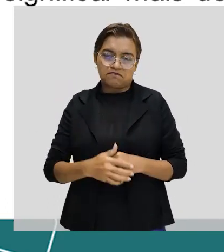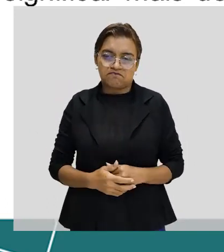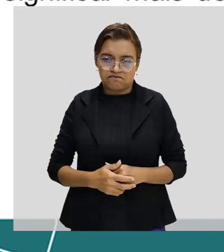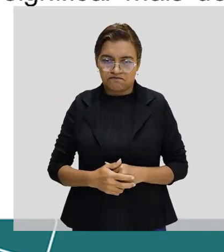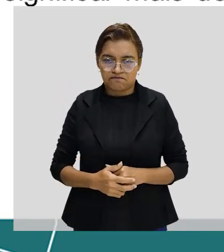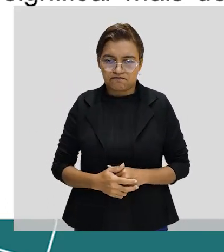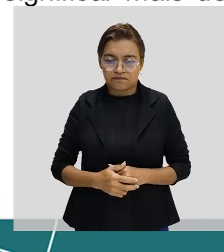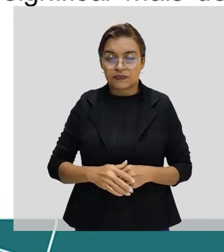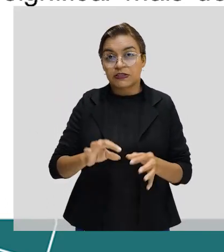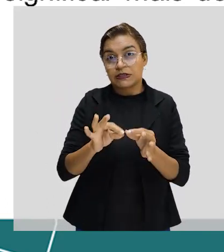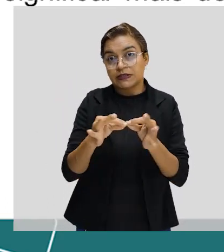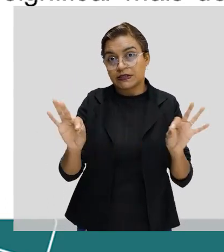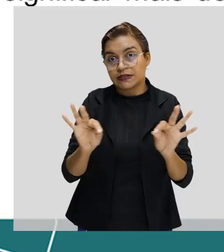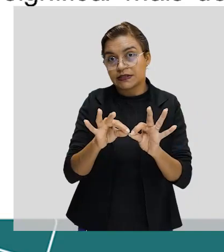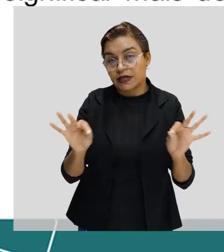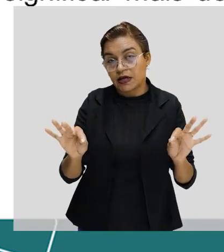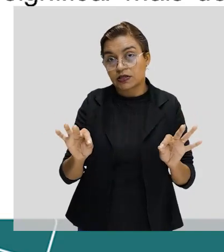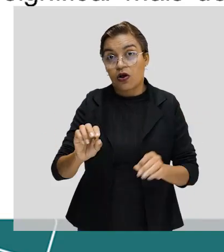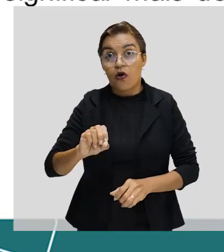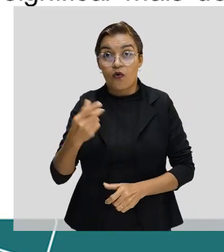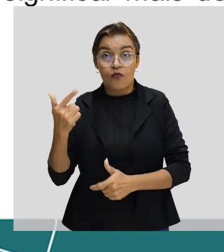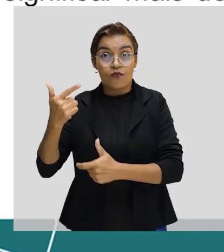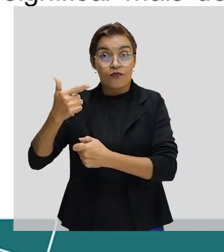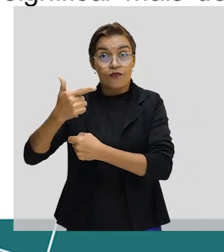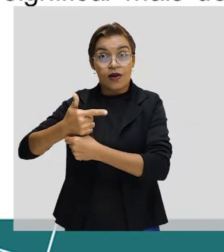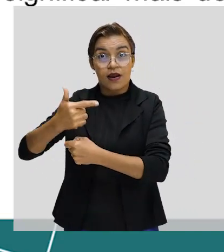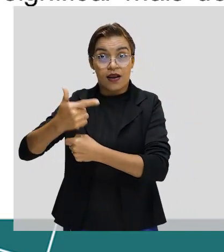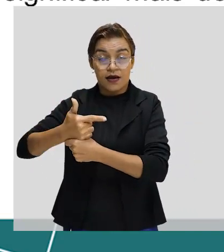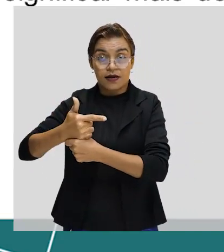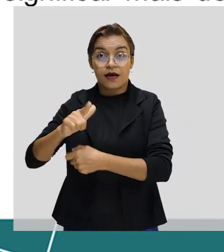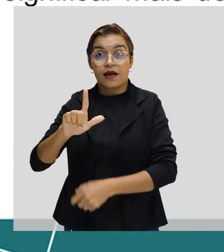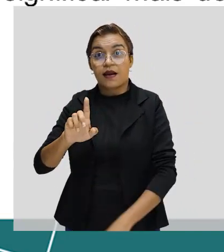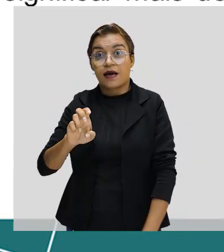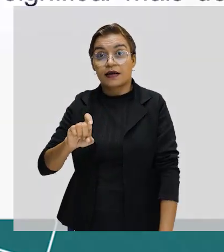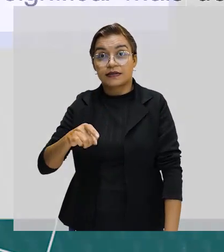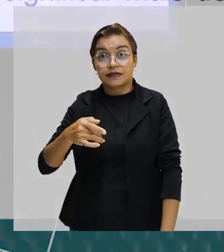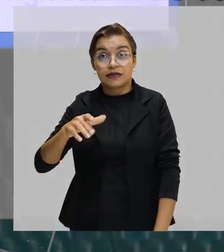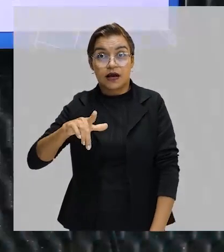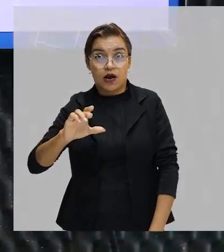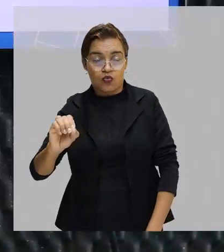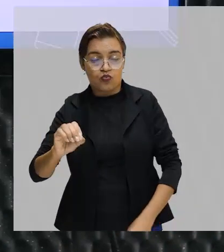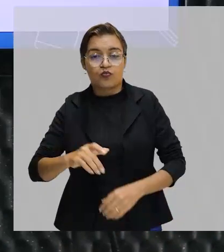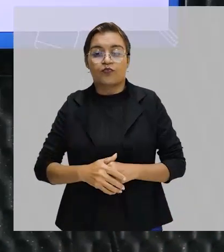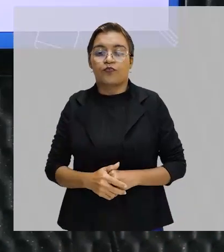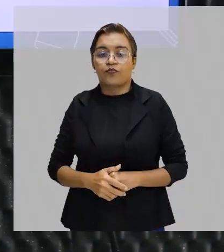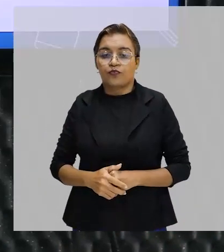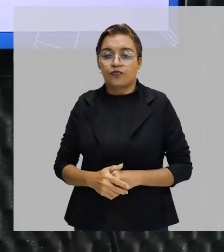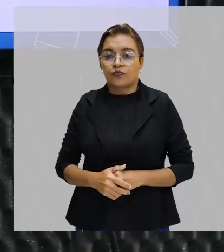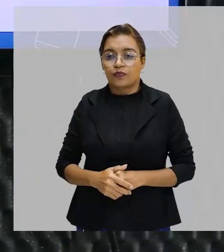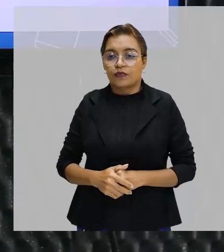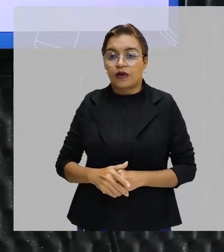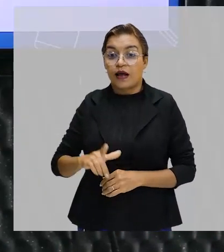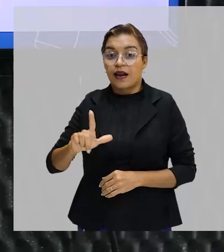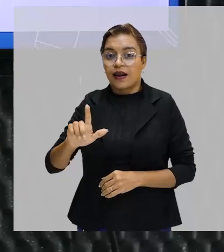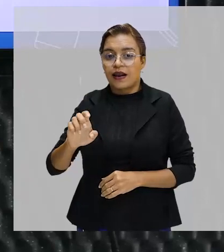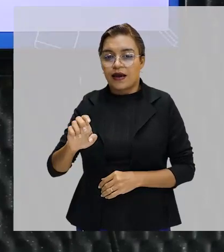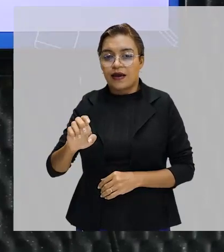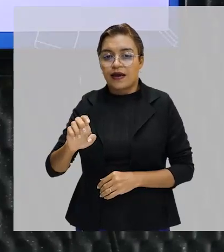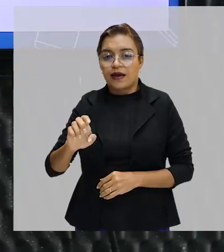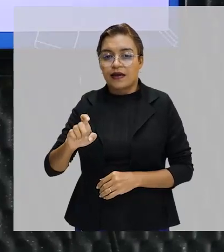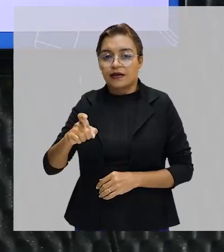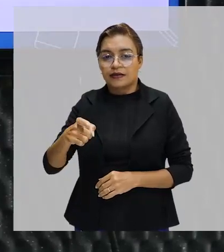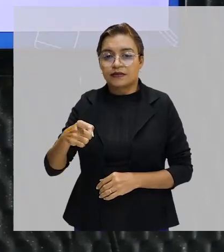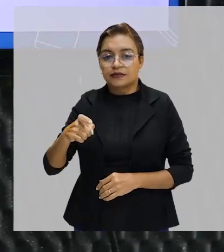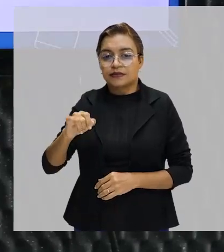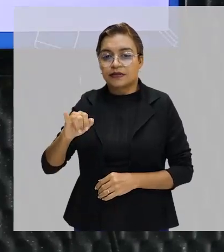ser sintática ou lexical. Vamos ver a diferença entre sintática e lexical? A ambiguidade